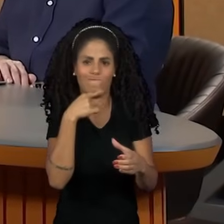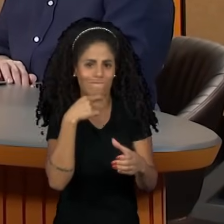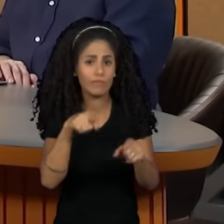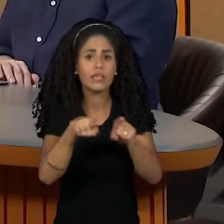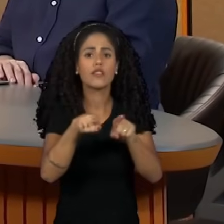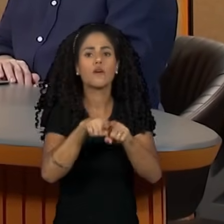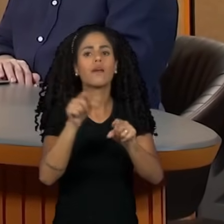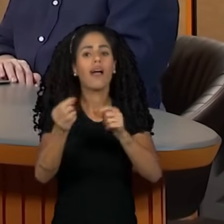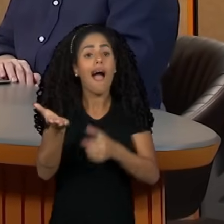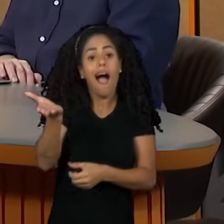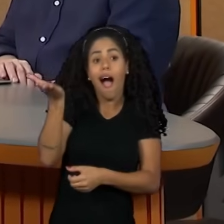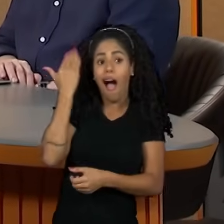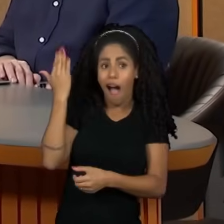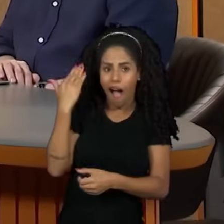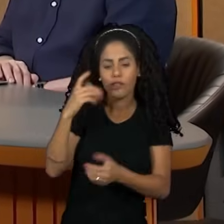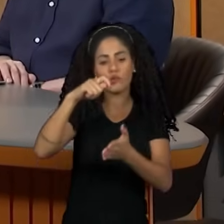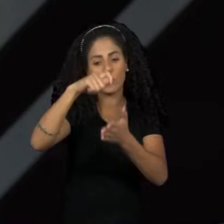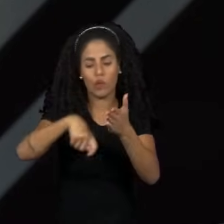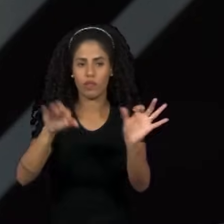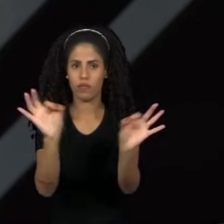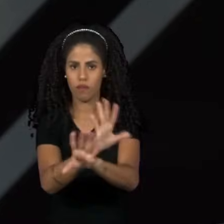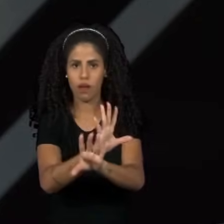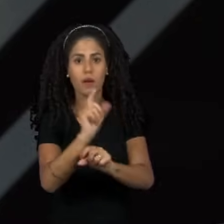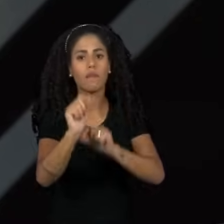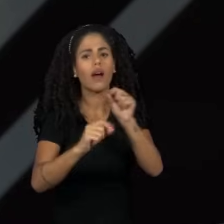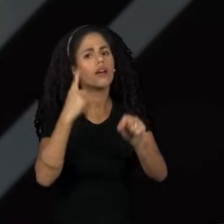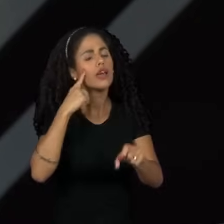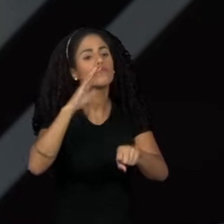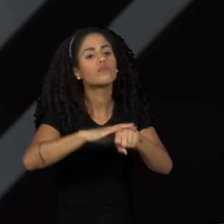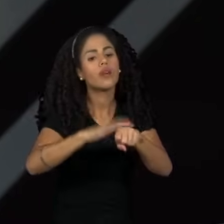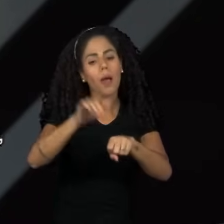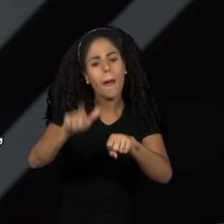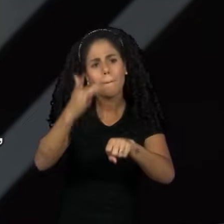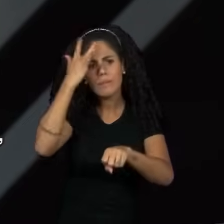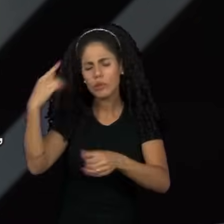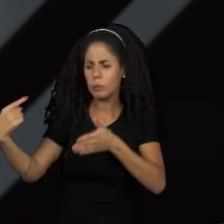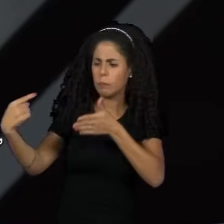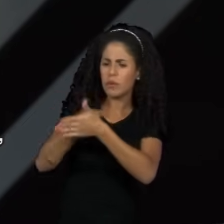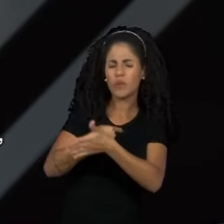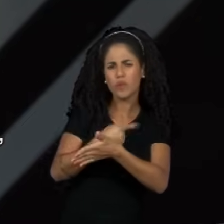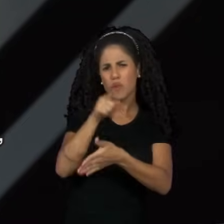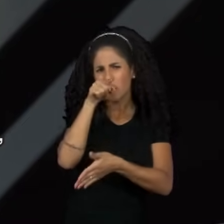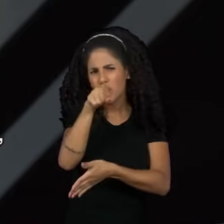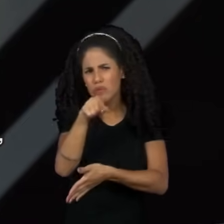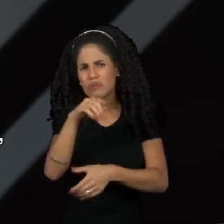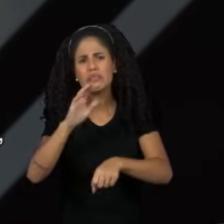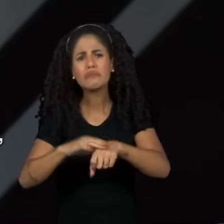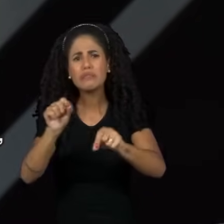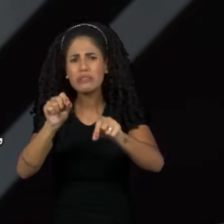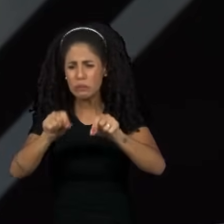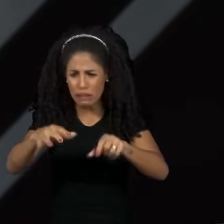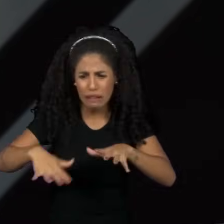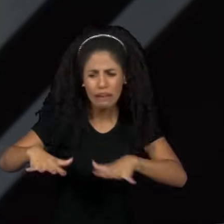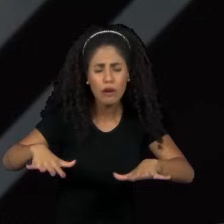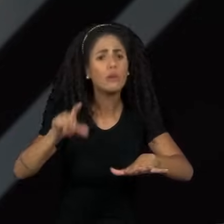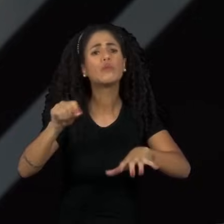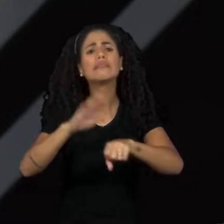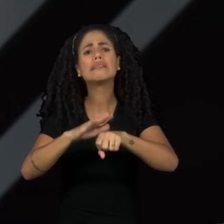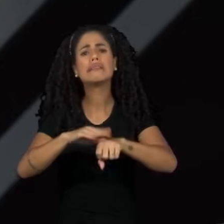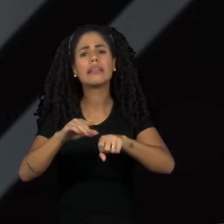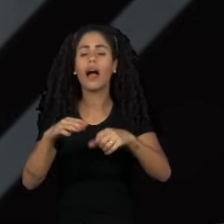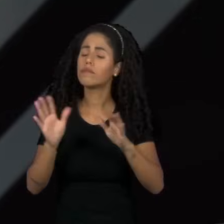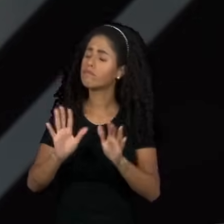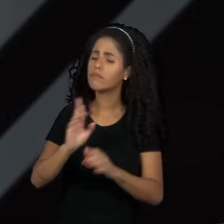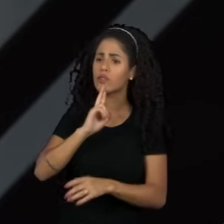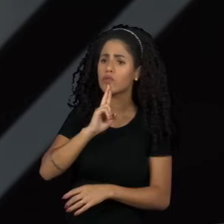e antes do fim do contrato. E aí o proprietário me perguntou, Ernesto, o que vamos fazer com essa terra? Respondi a